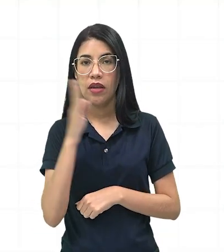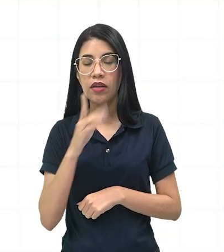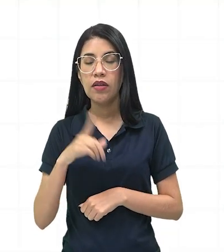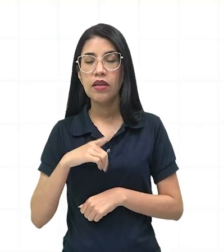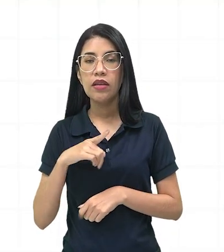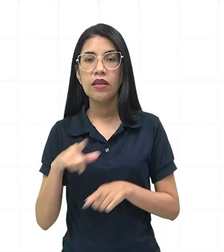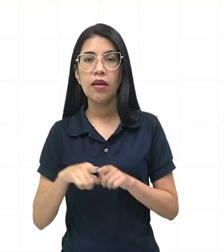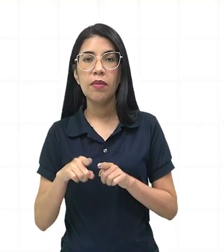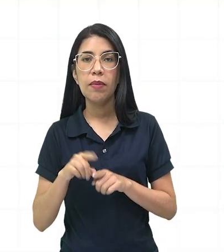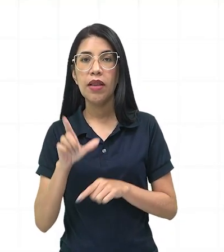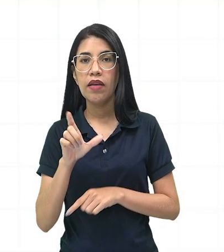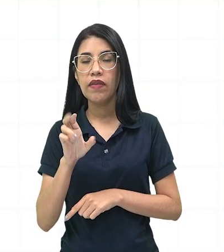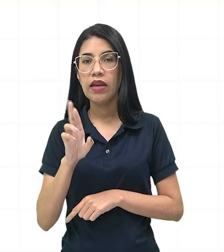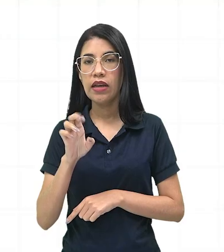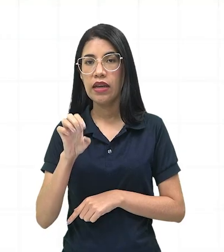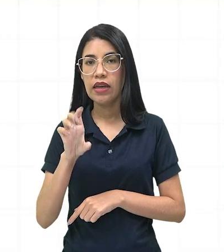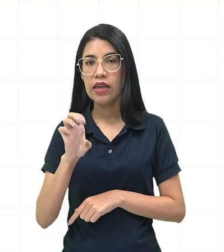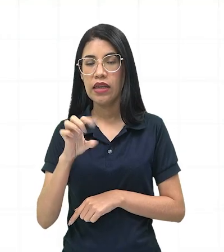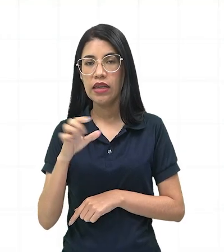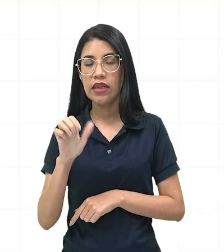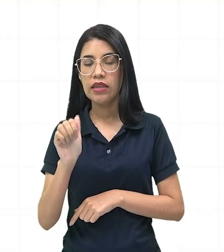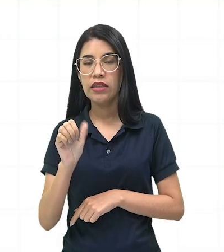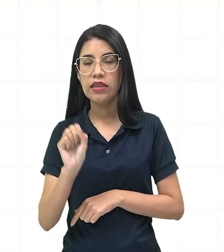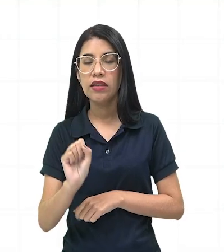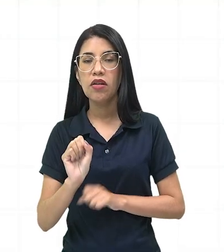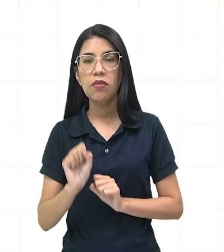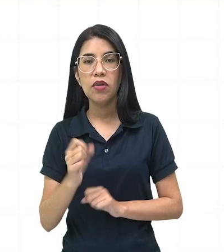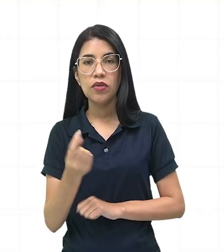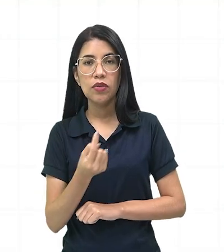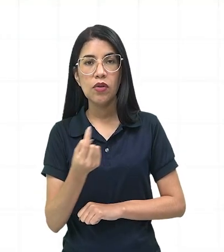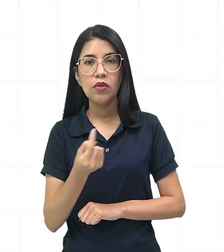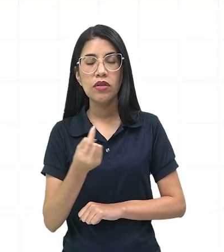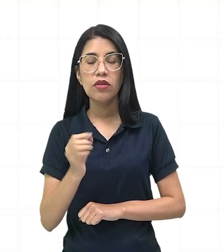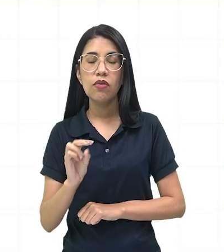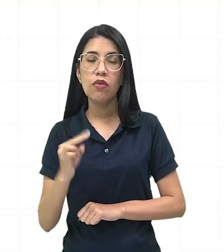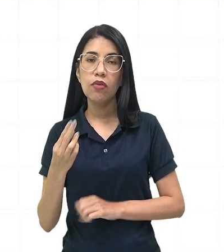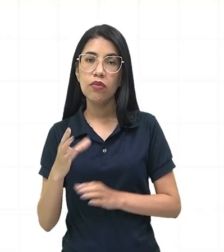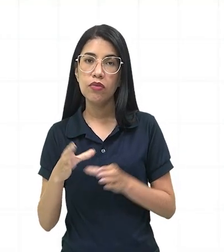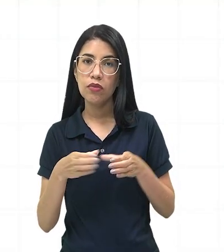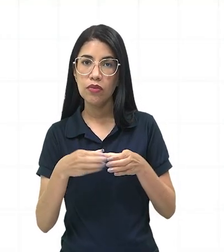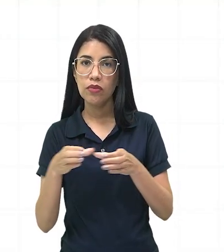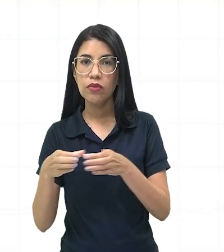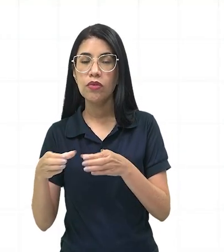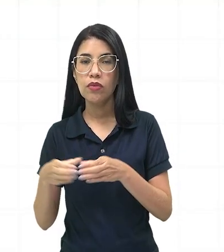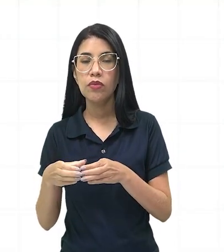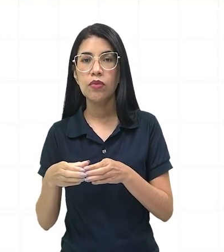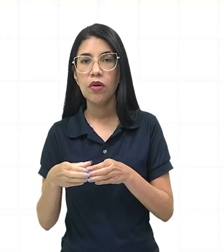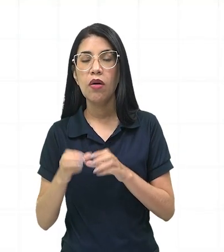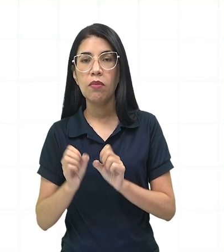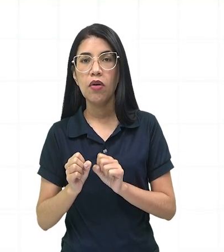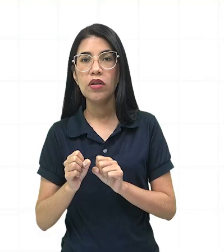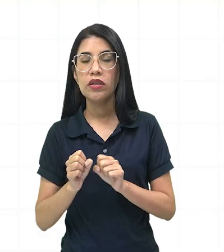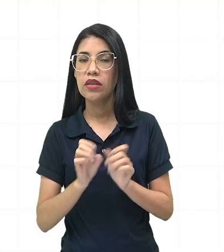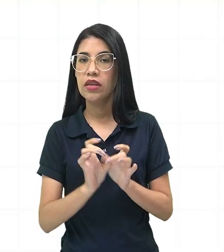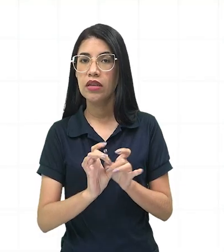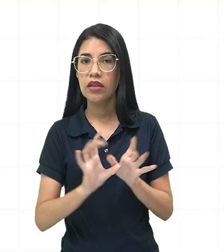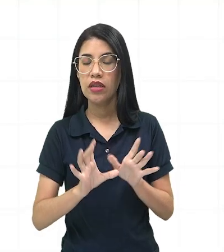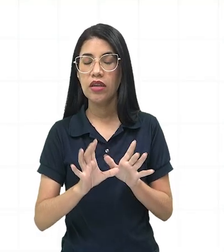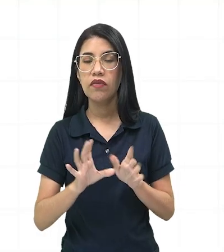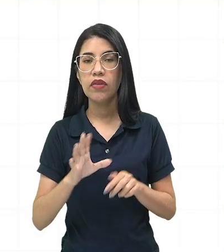Que pode ser sozinho, pode ser em comum, tanto na esfera